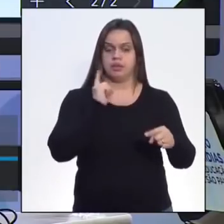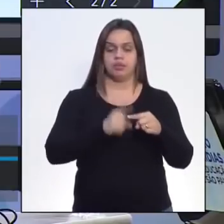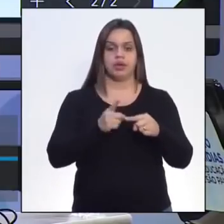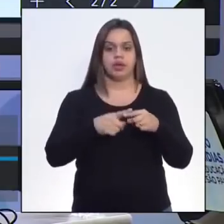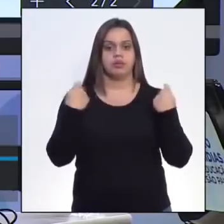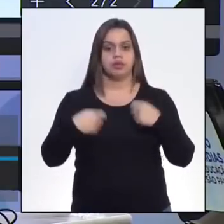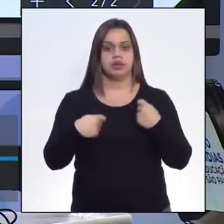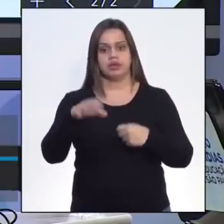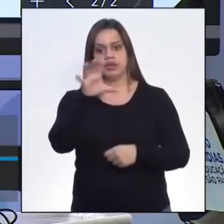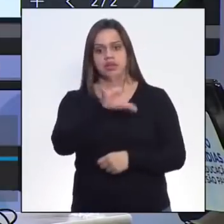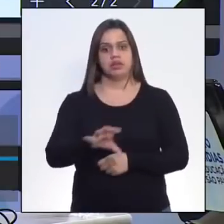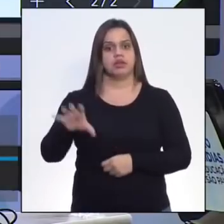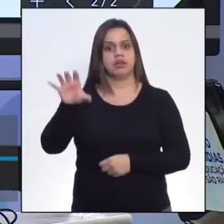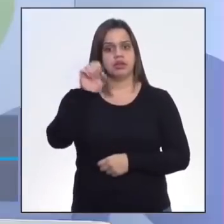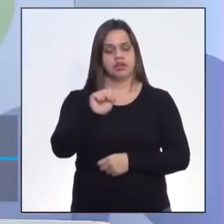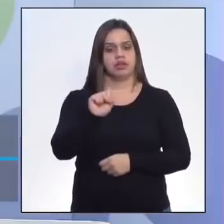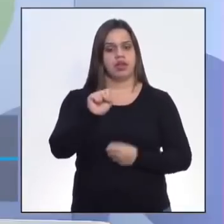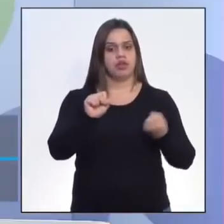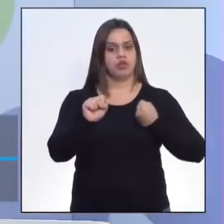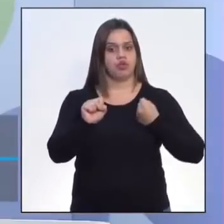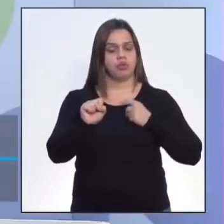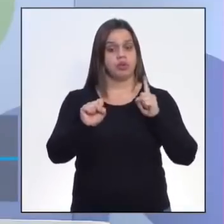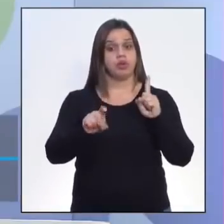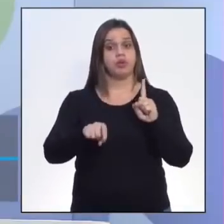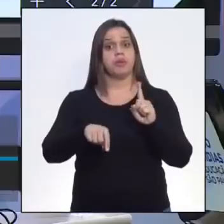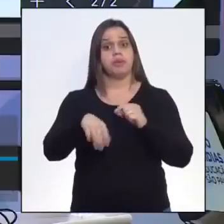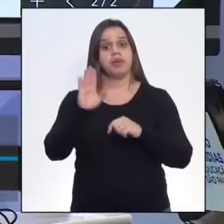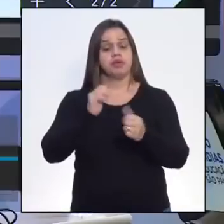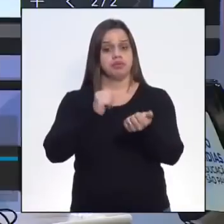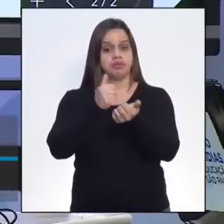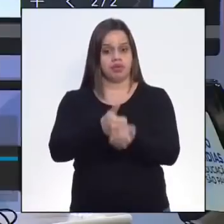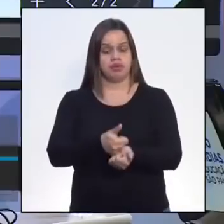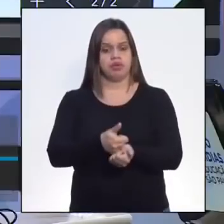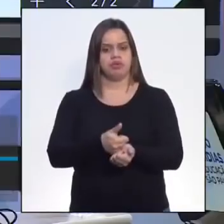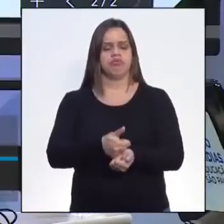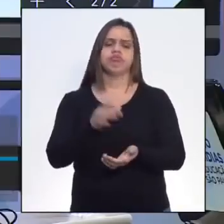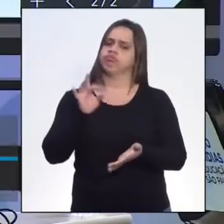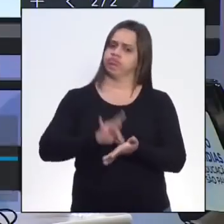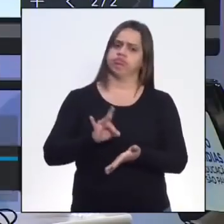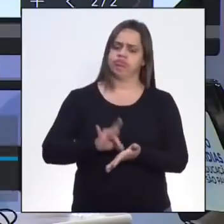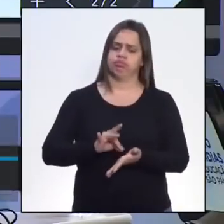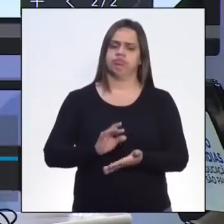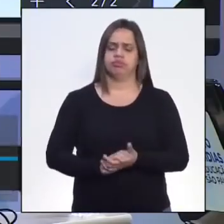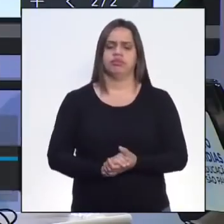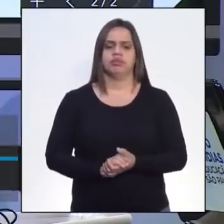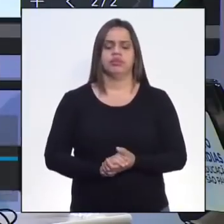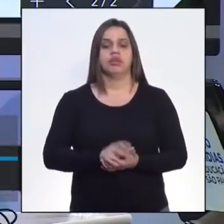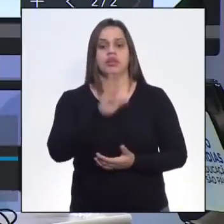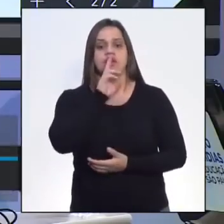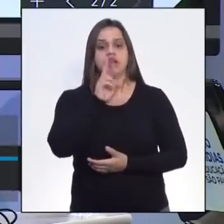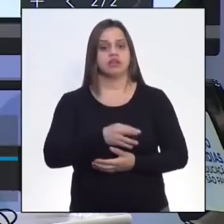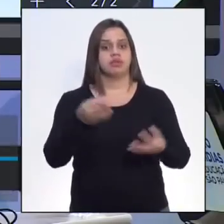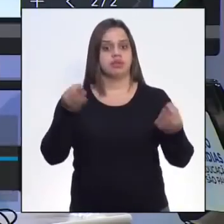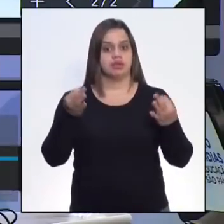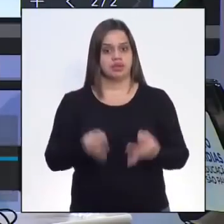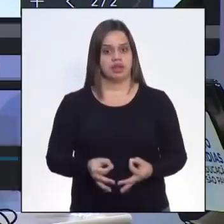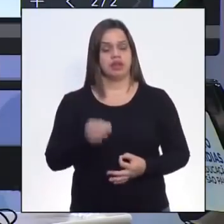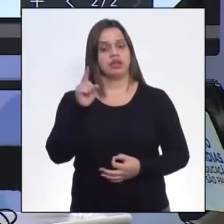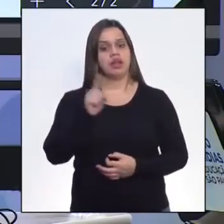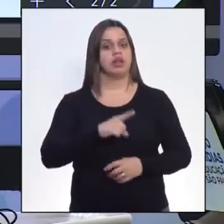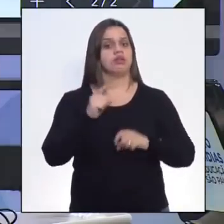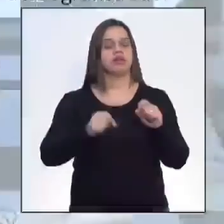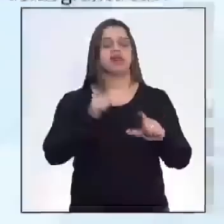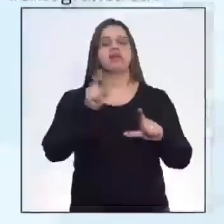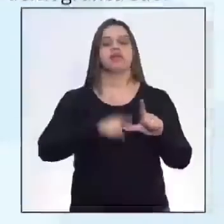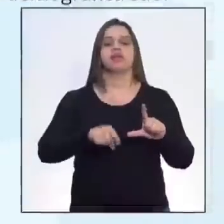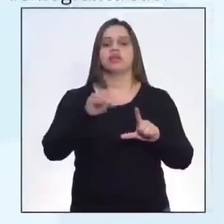arredondar ao número mais próximo. Então, assim, realmente, a resposta correta é a